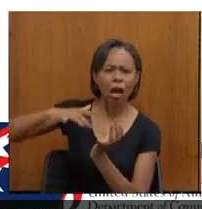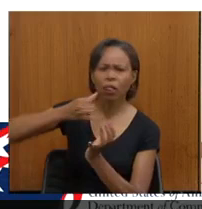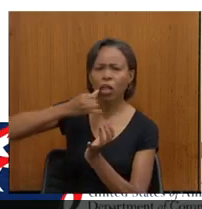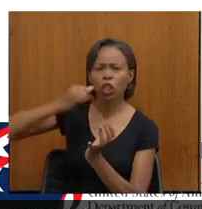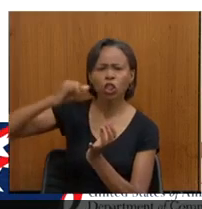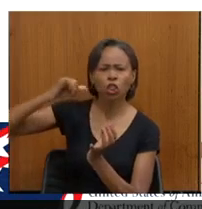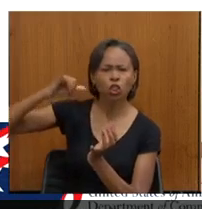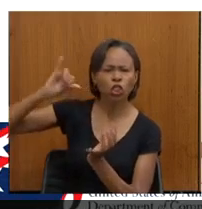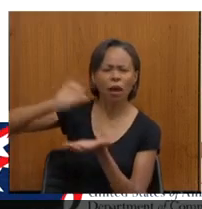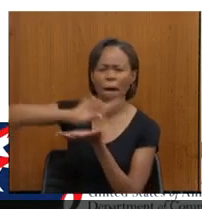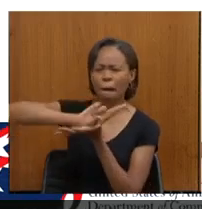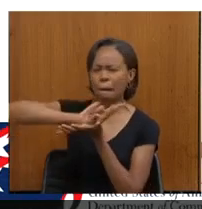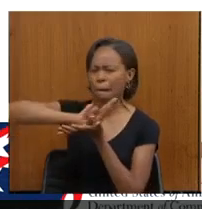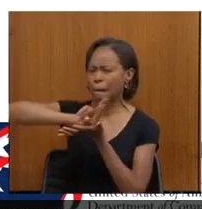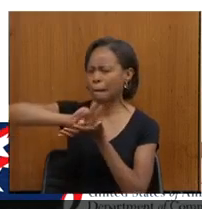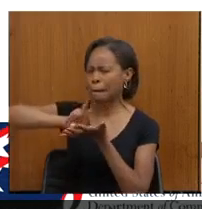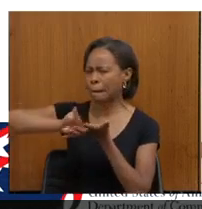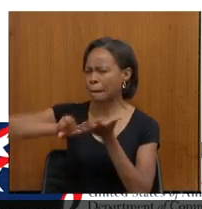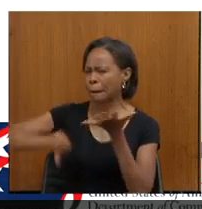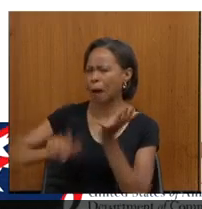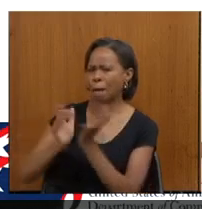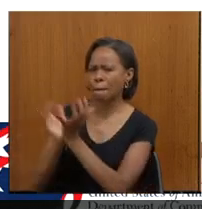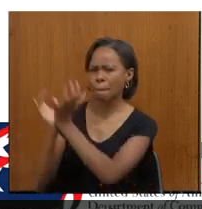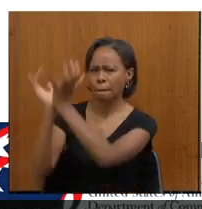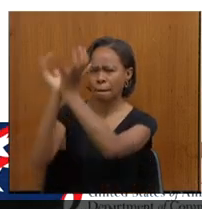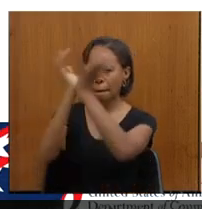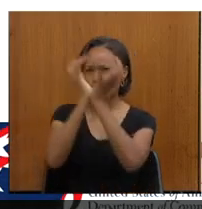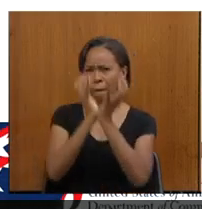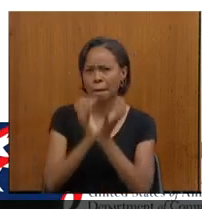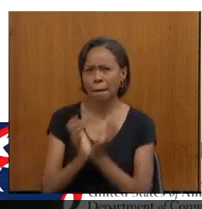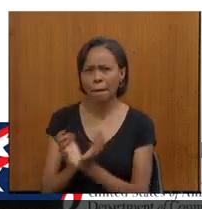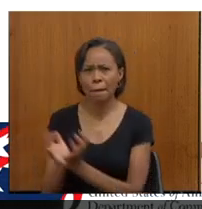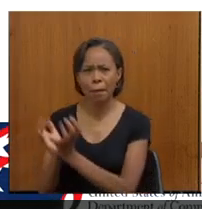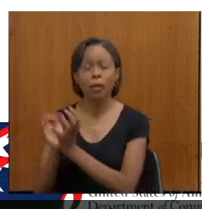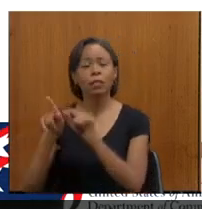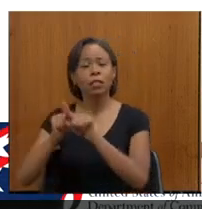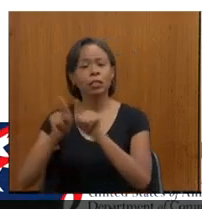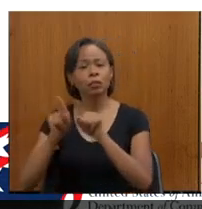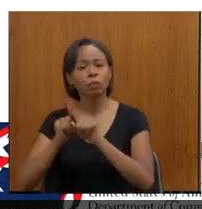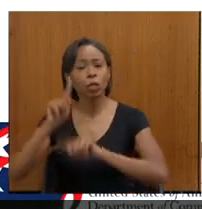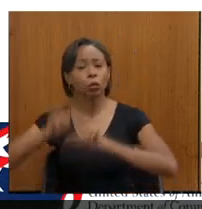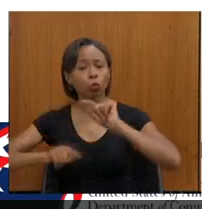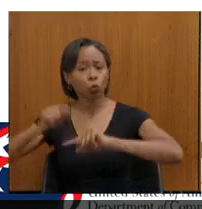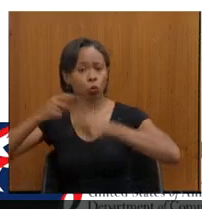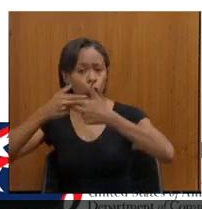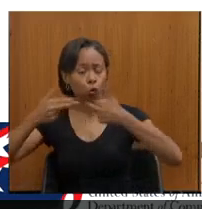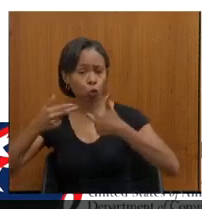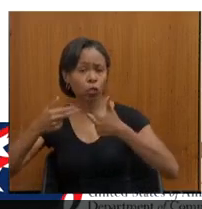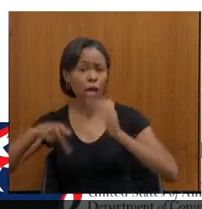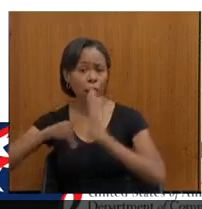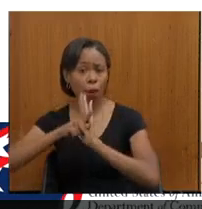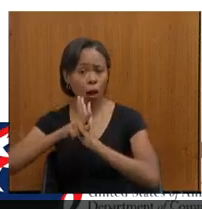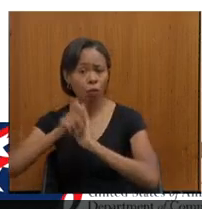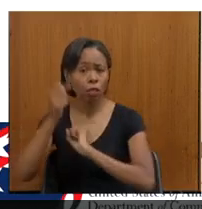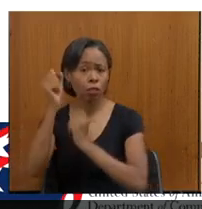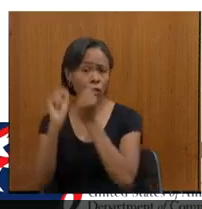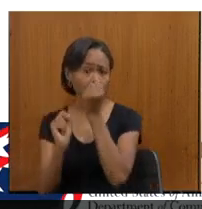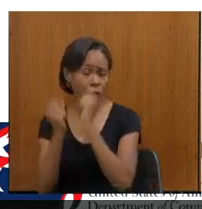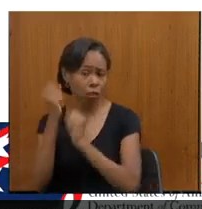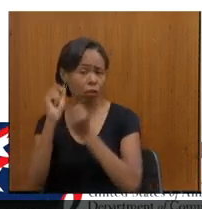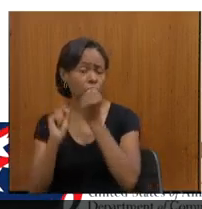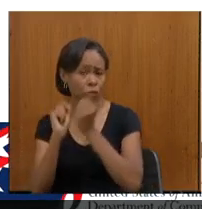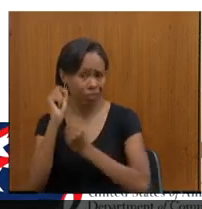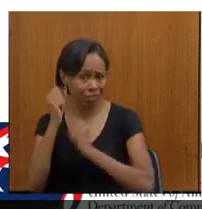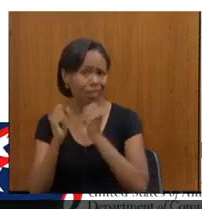transporte até os produtos industriais que estava comentando então ele a ser um batom que